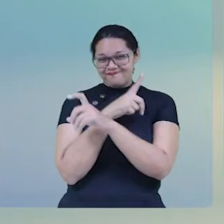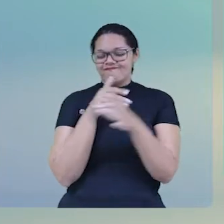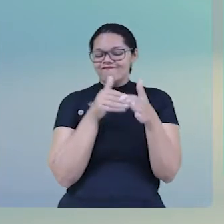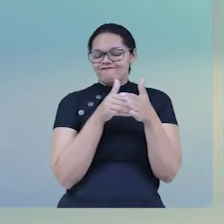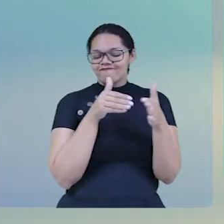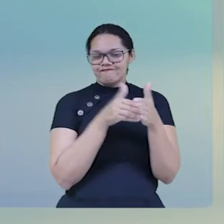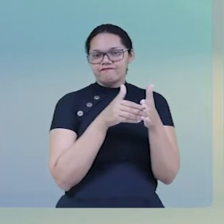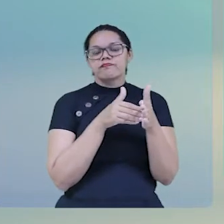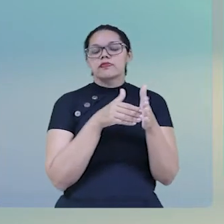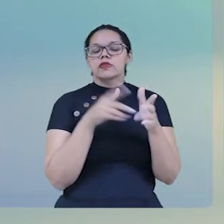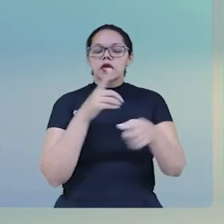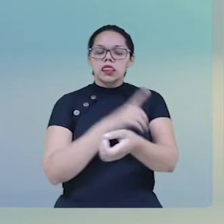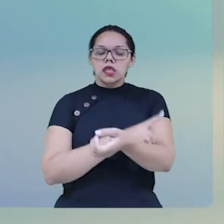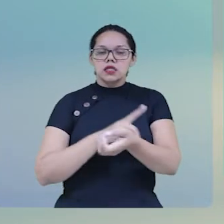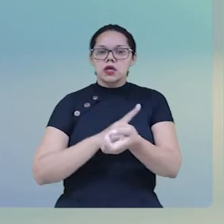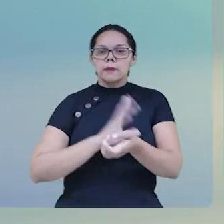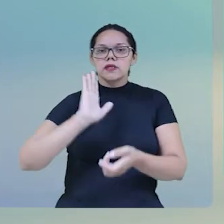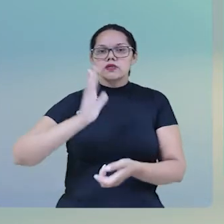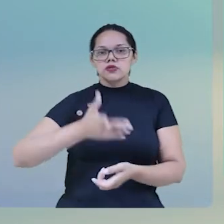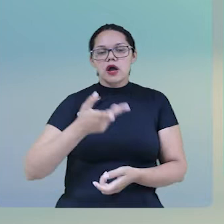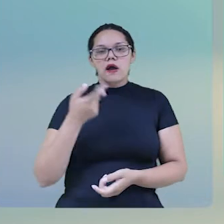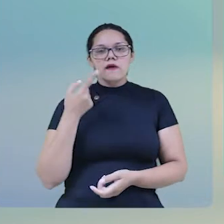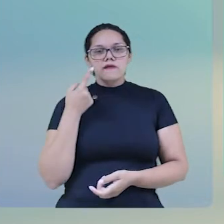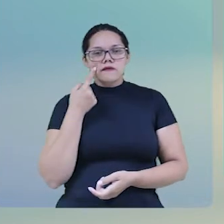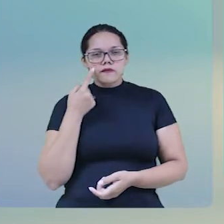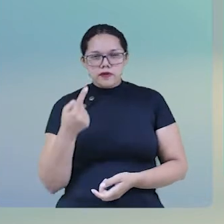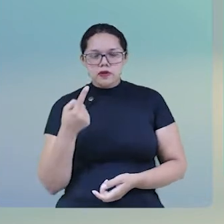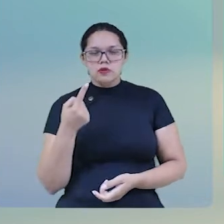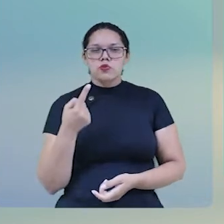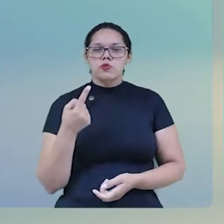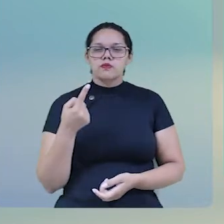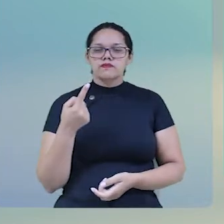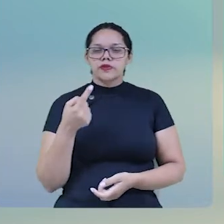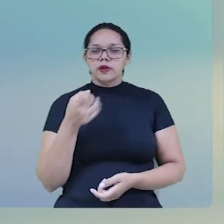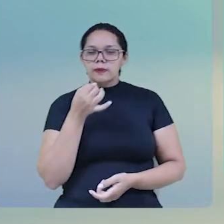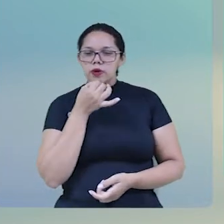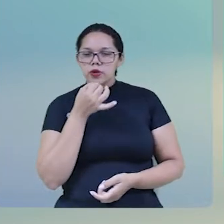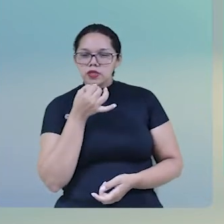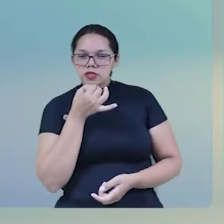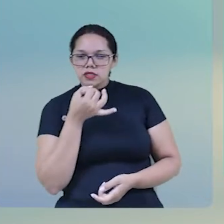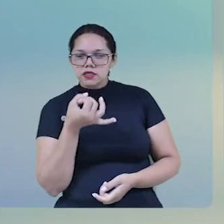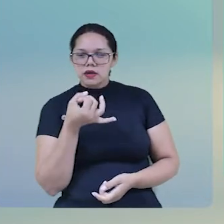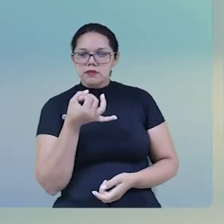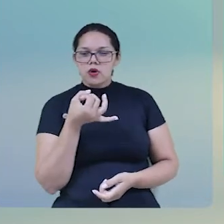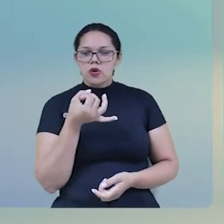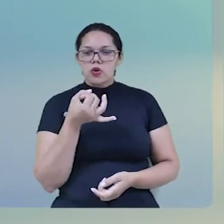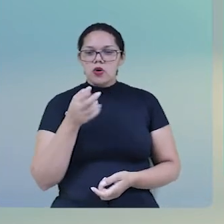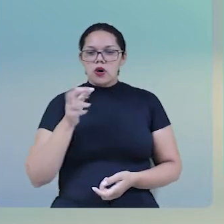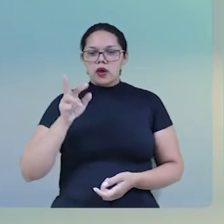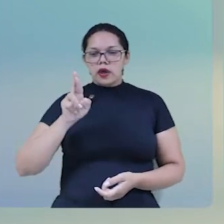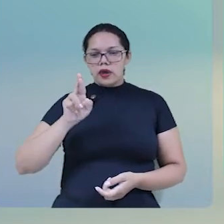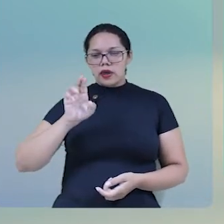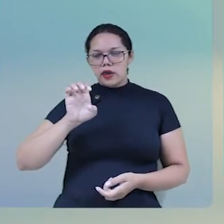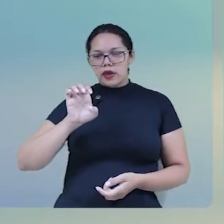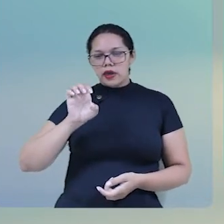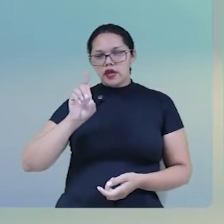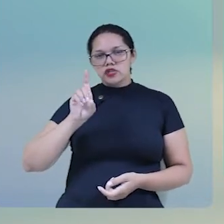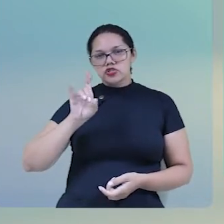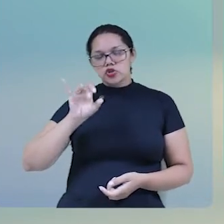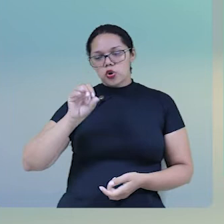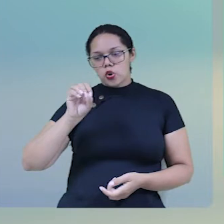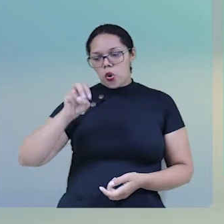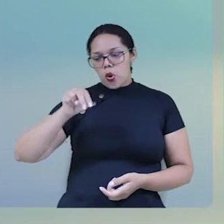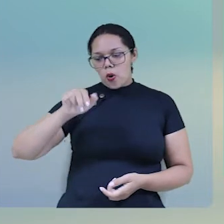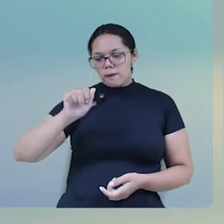complicações da diabetes. Você já ouviu falar em retinopatia diabética? Pois é. A retinopatia diabética